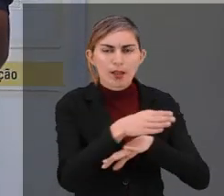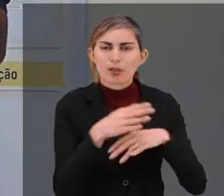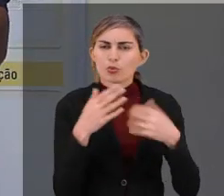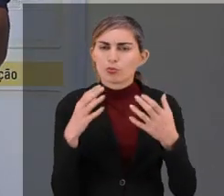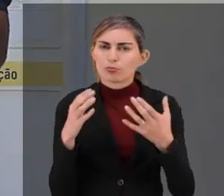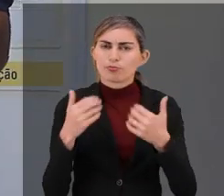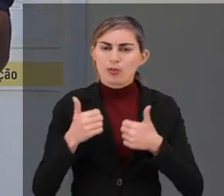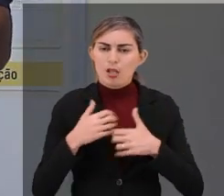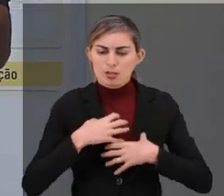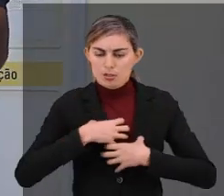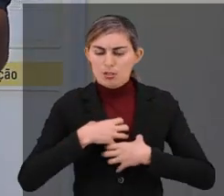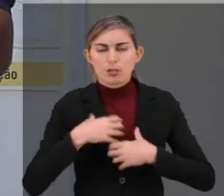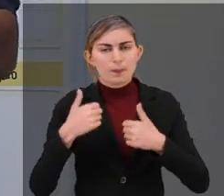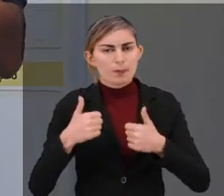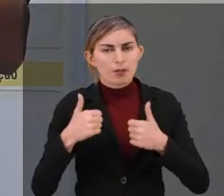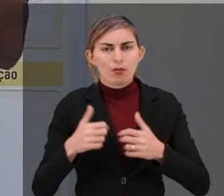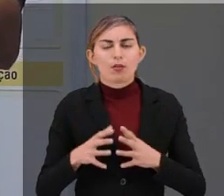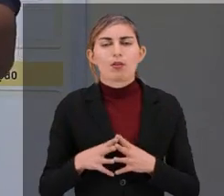Então,